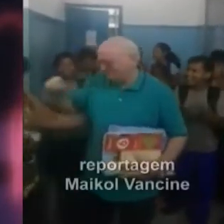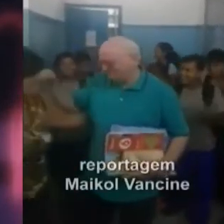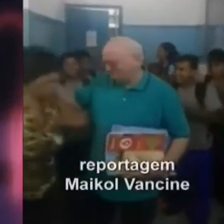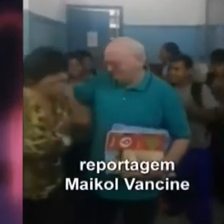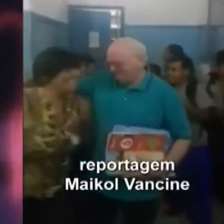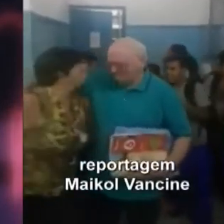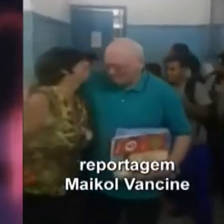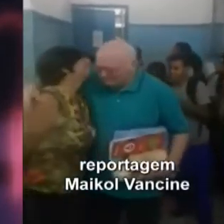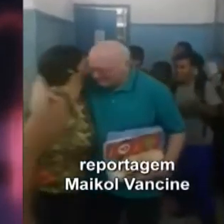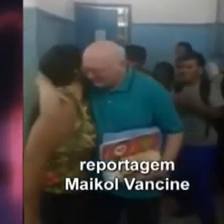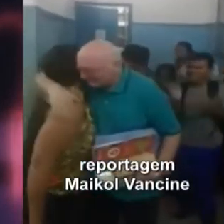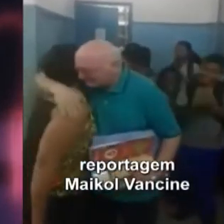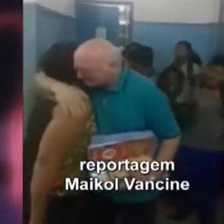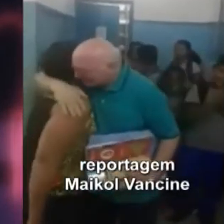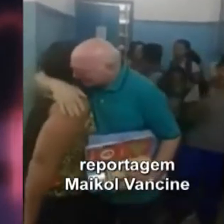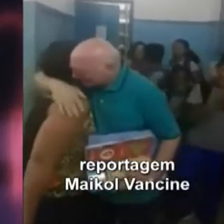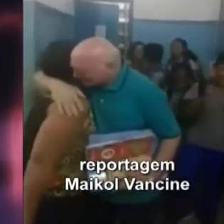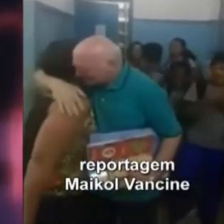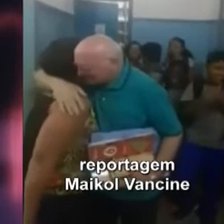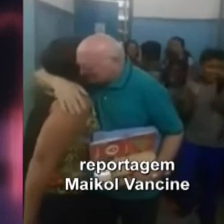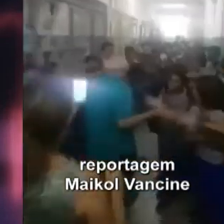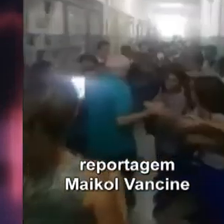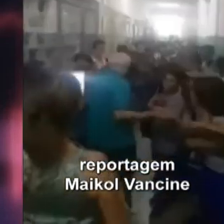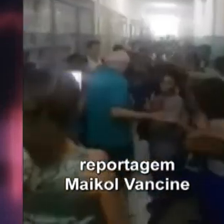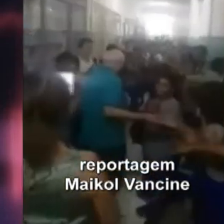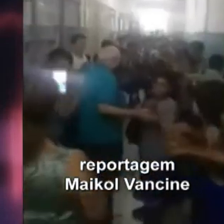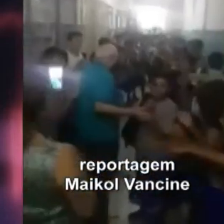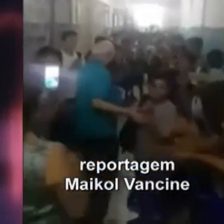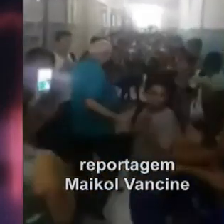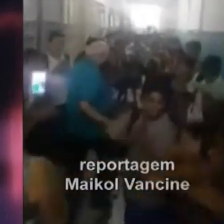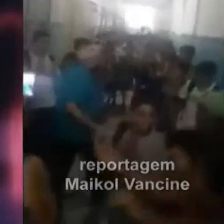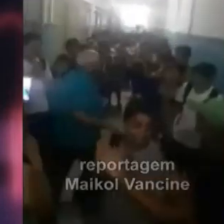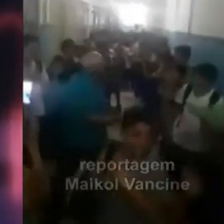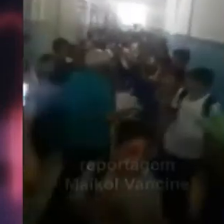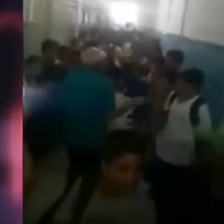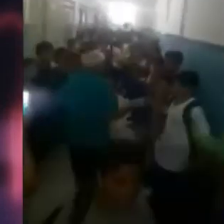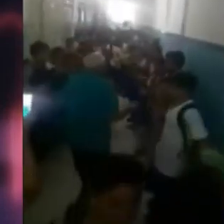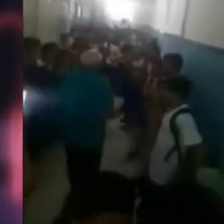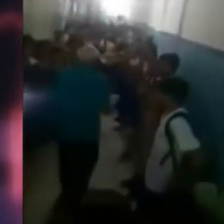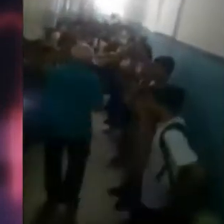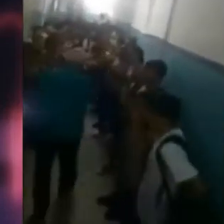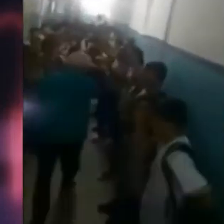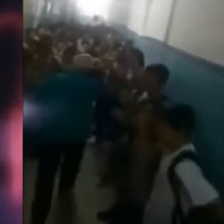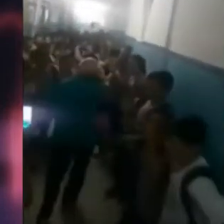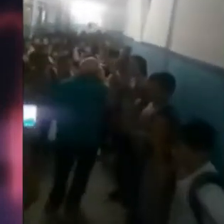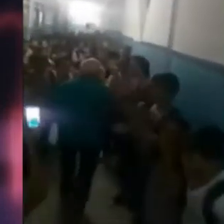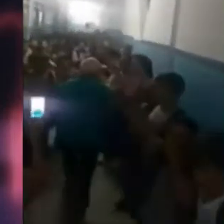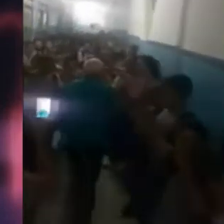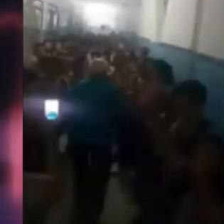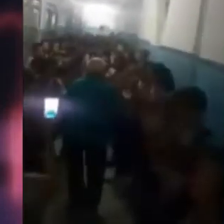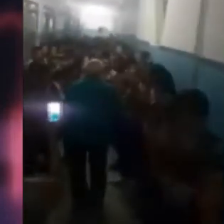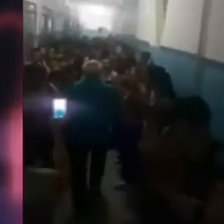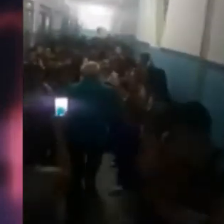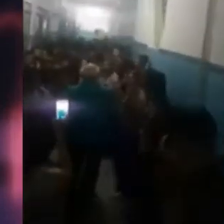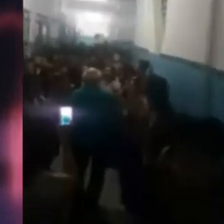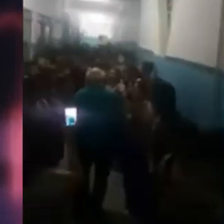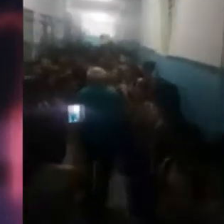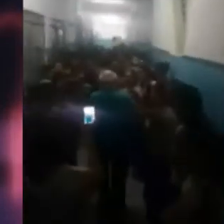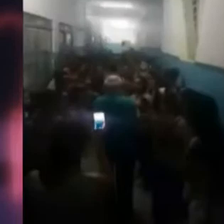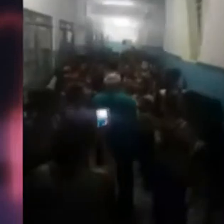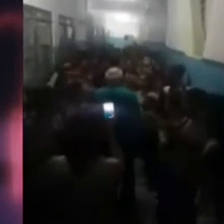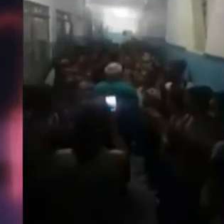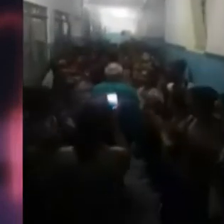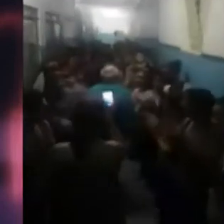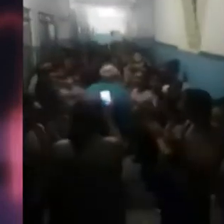Paulo foi homenageado na tarde da última sexta-feira. Um corredor de aplausos foi formado por alunos e colegas na Escola Estadual Almirante